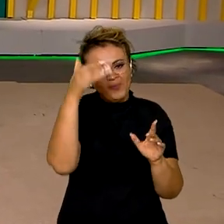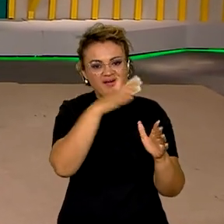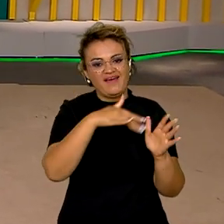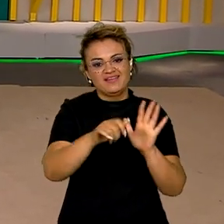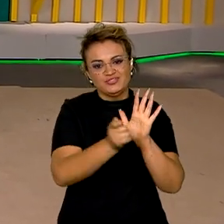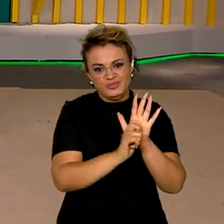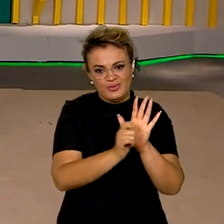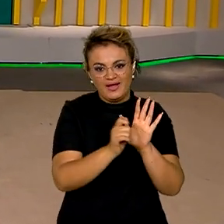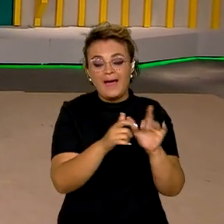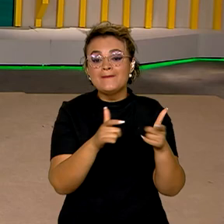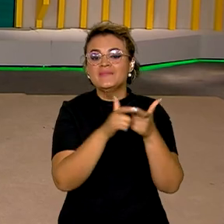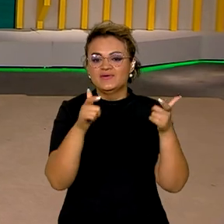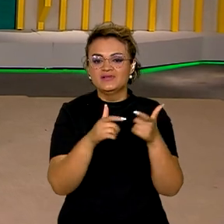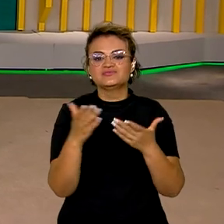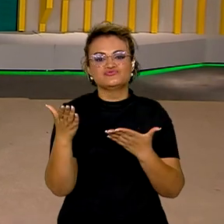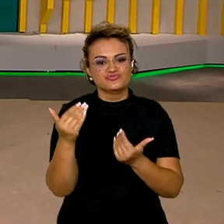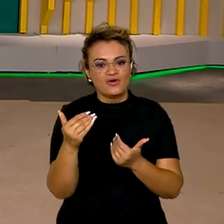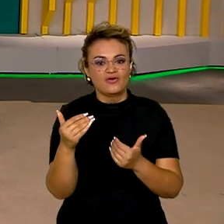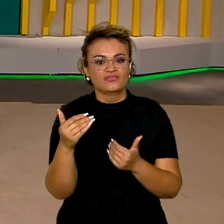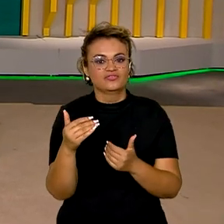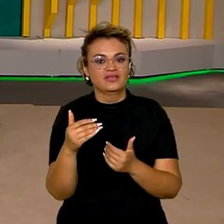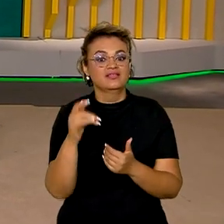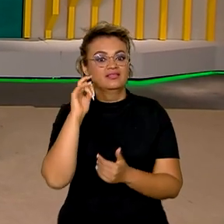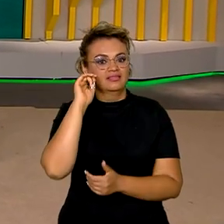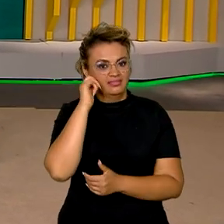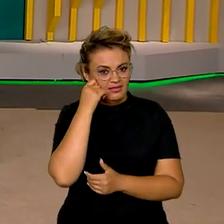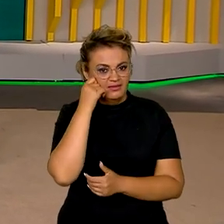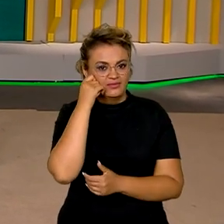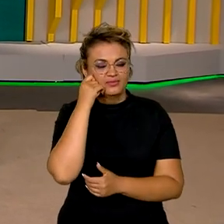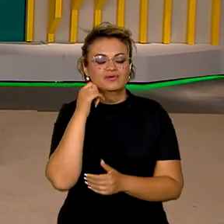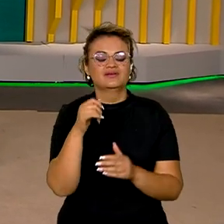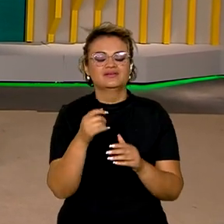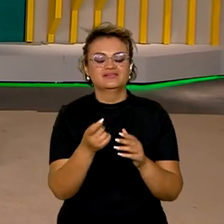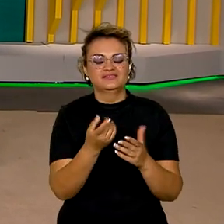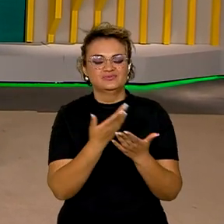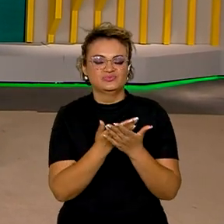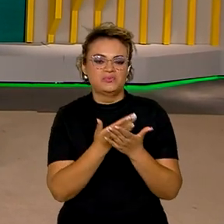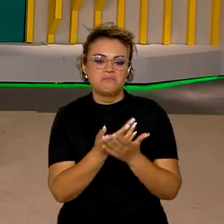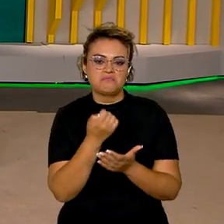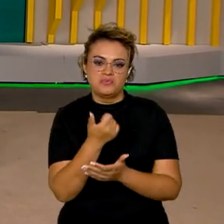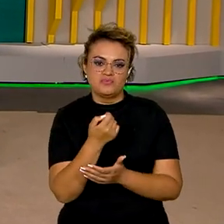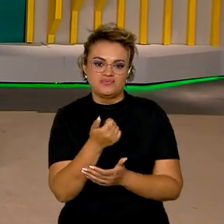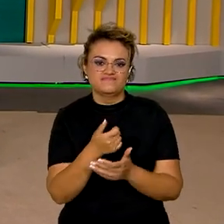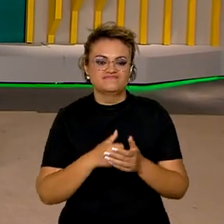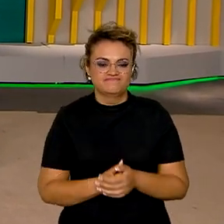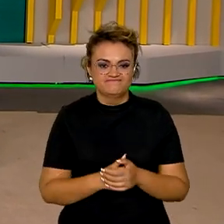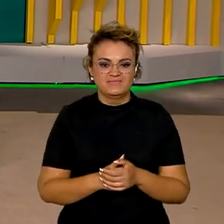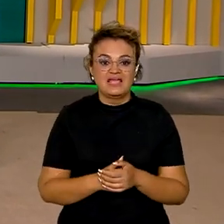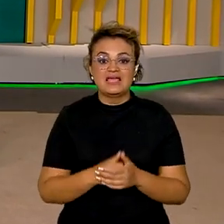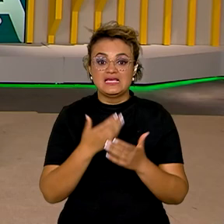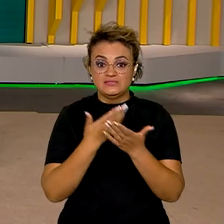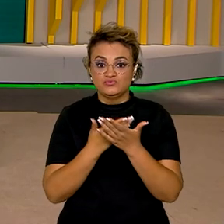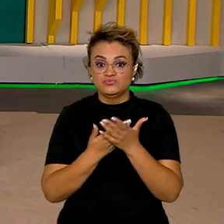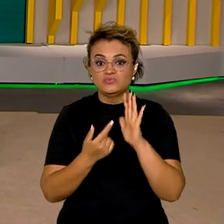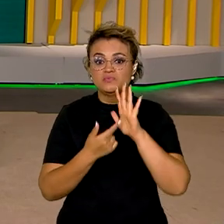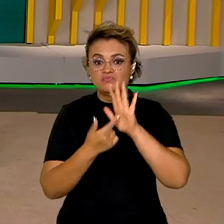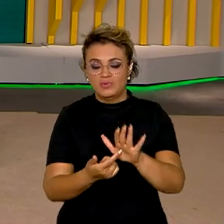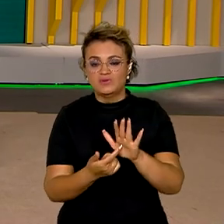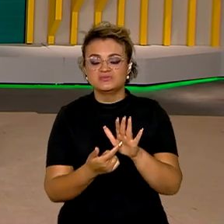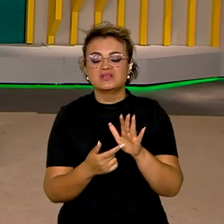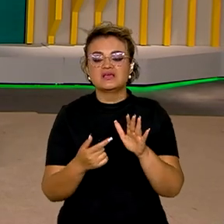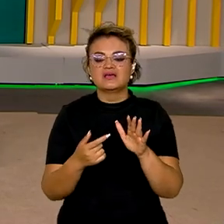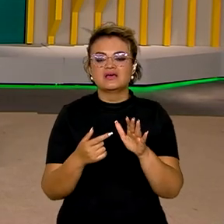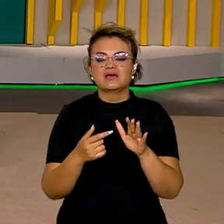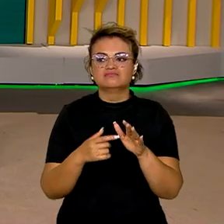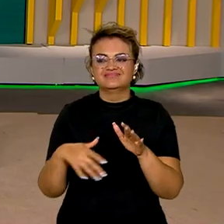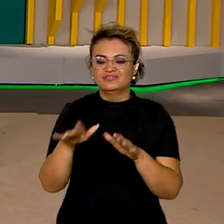maior parte deles são jovens, não brancos e de baixa escolaridade. O estudo, Roberto, que também aponta os principais